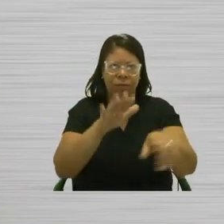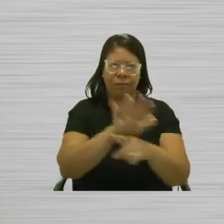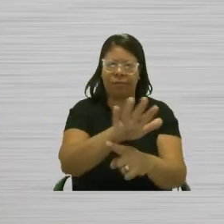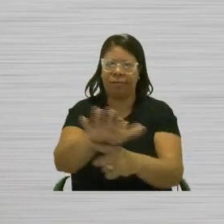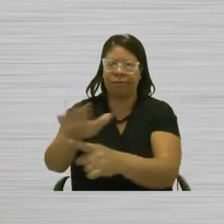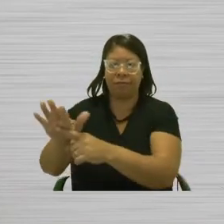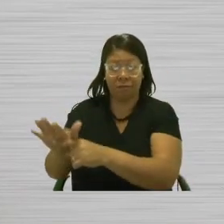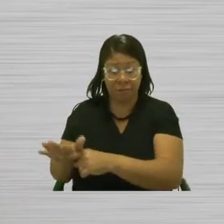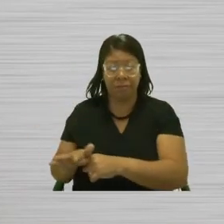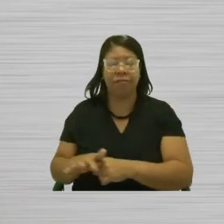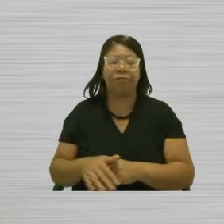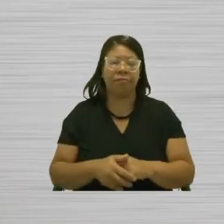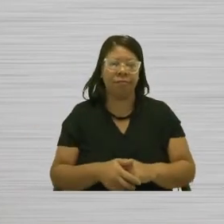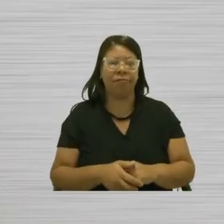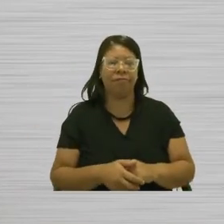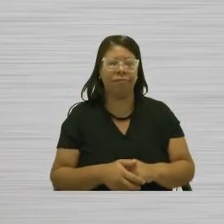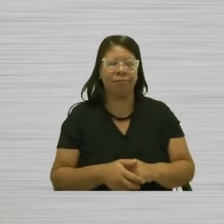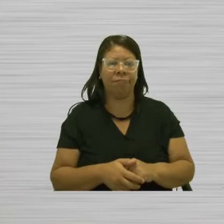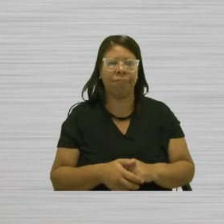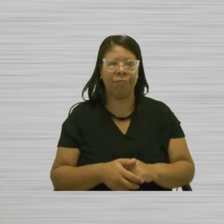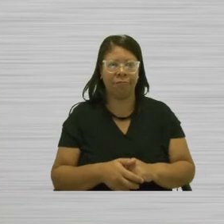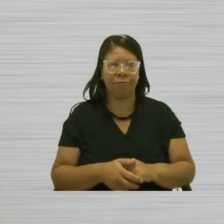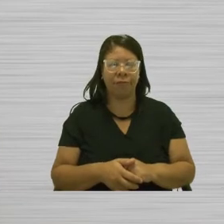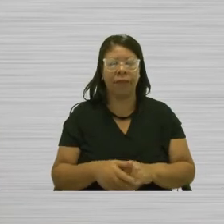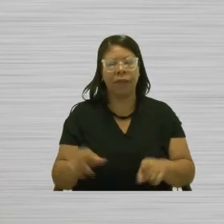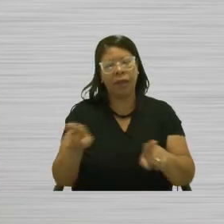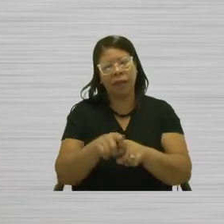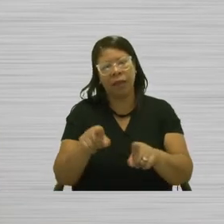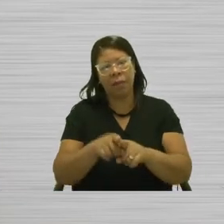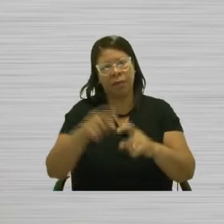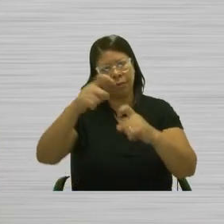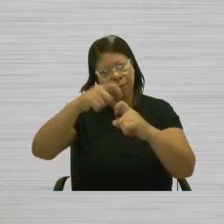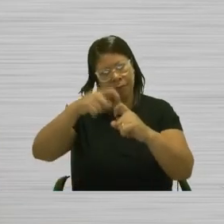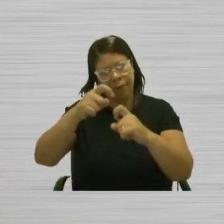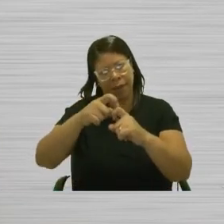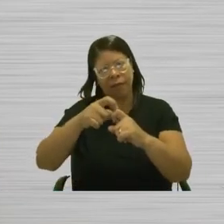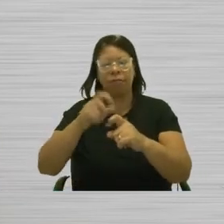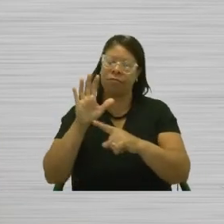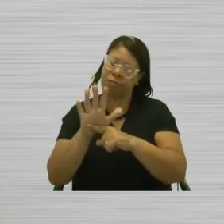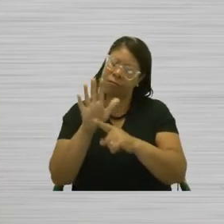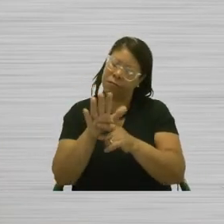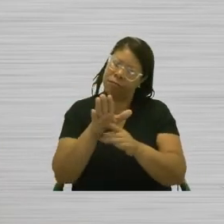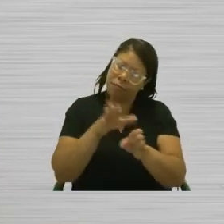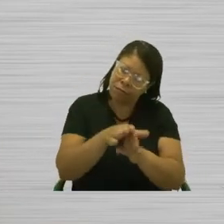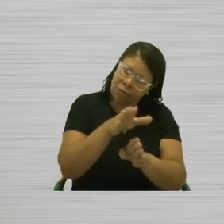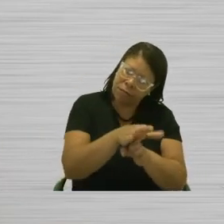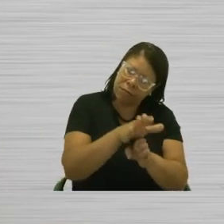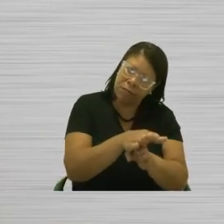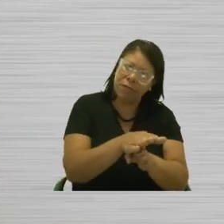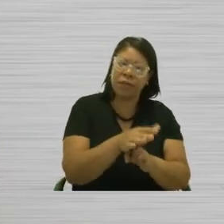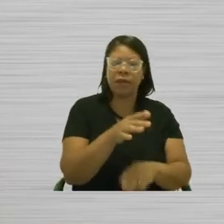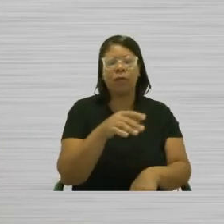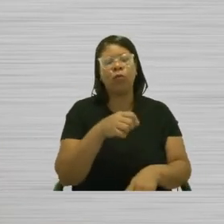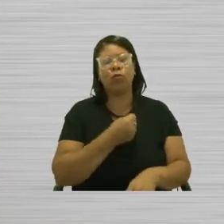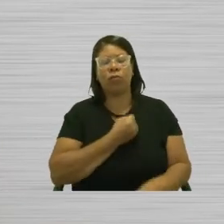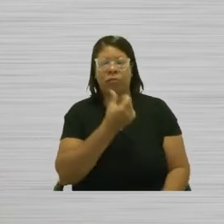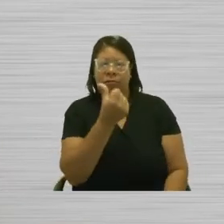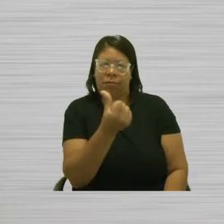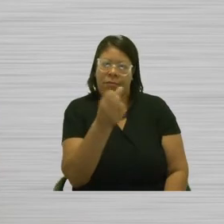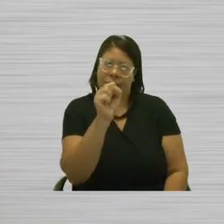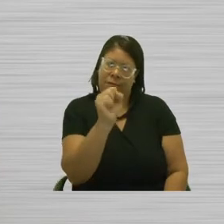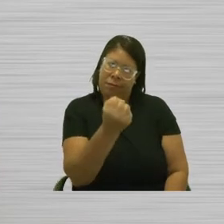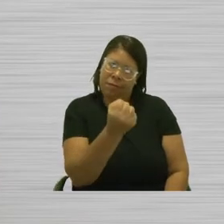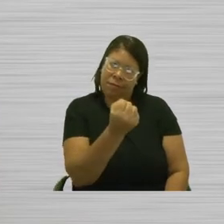1.325. Além das regulações médicas de orientação, que foram de 68. A gente olha lá